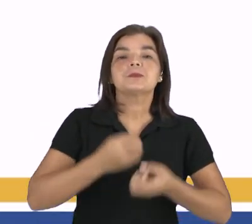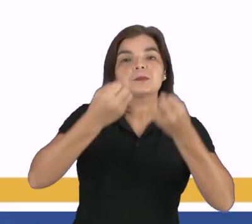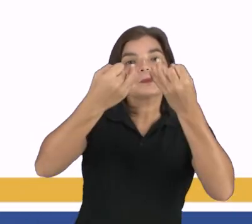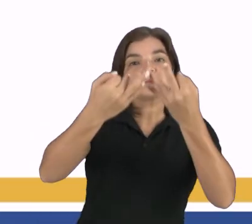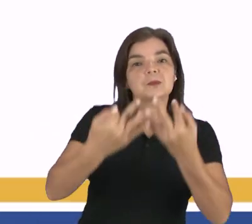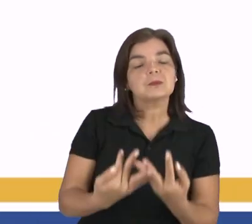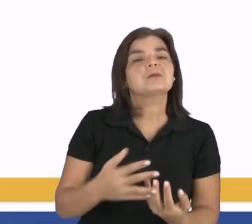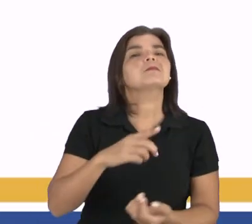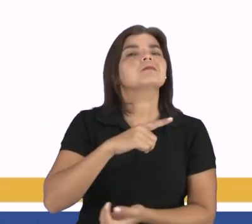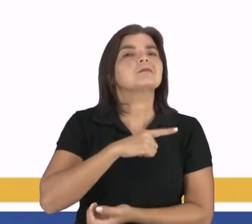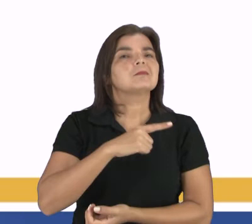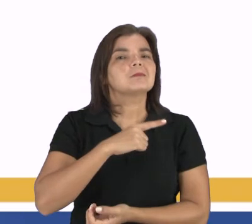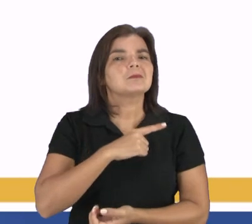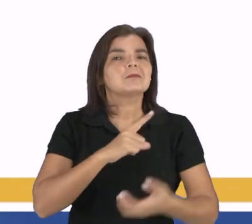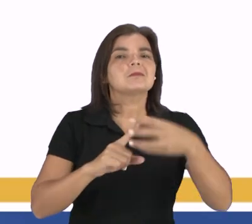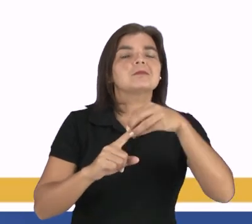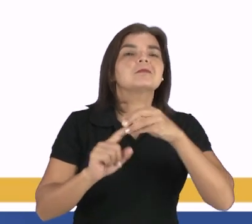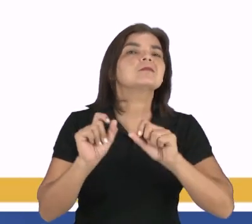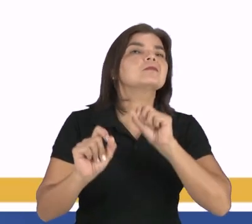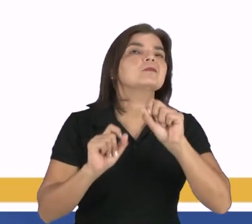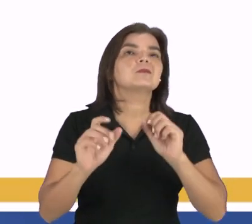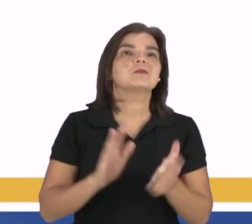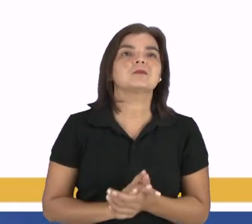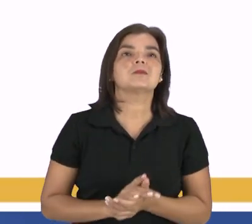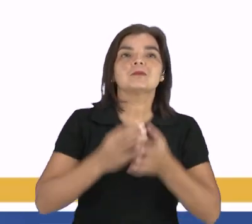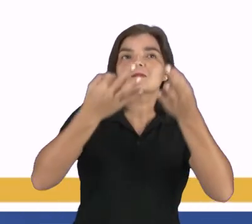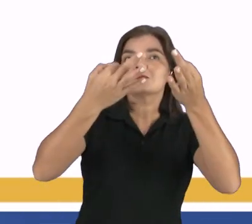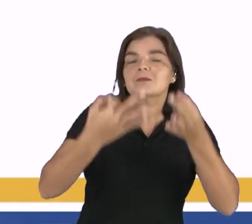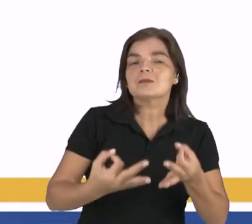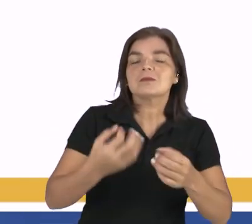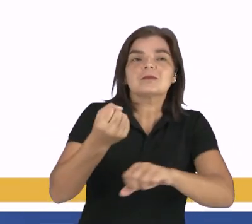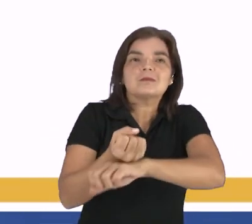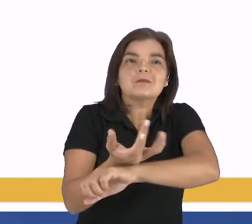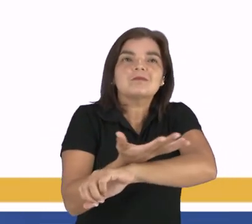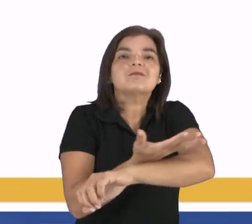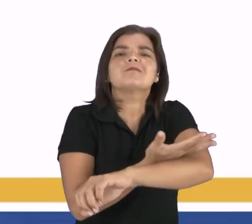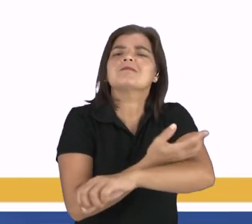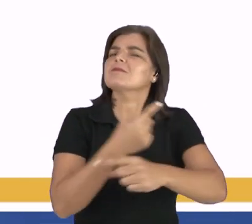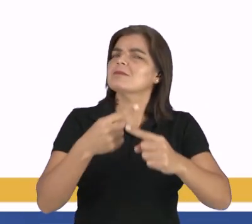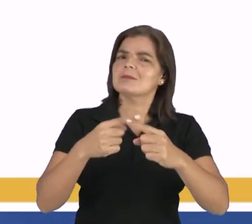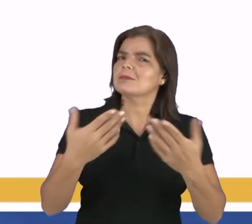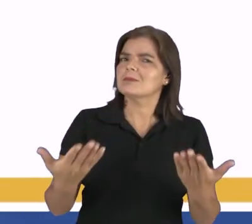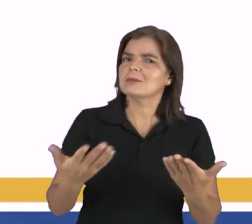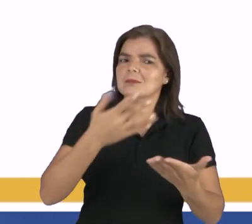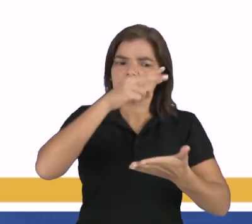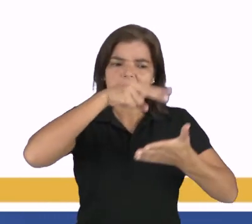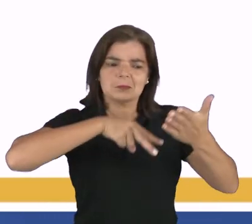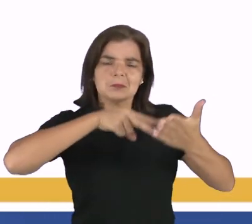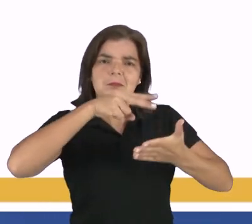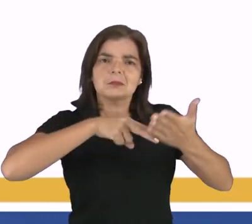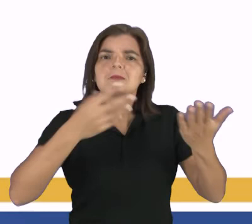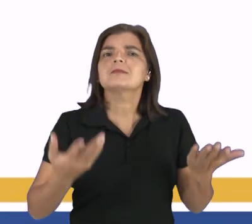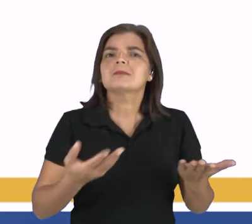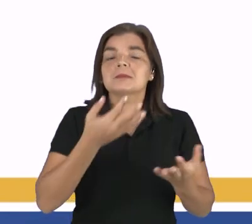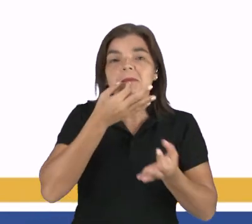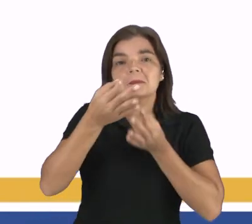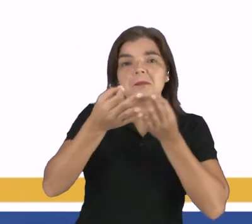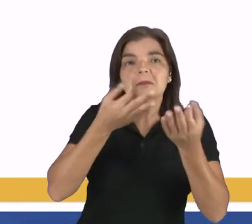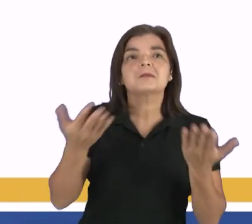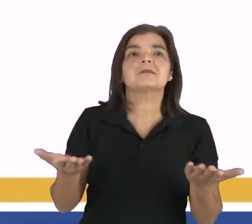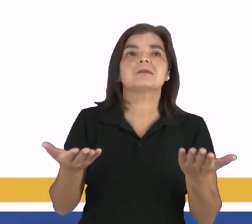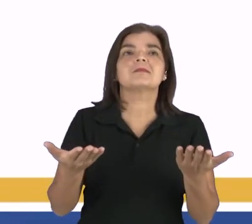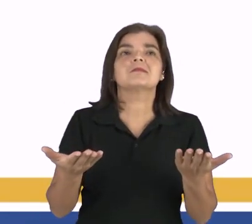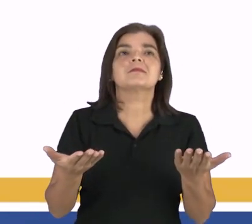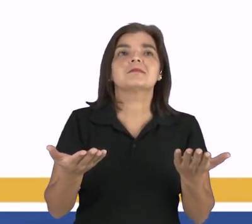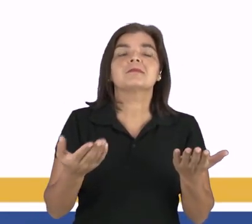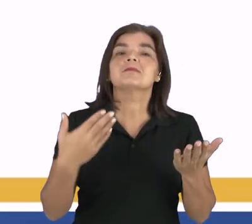argumentação, ela tem como função o quê? Justificar, emocionar, por que não o leitor, através das opiniões